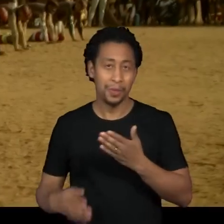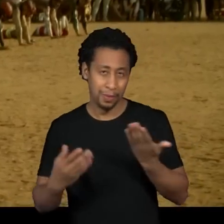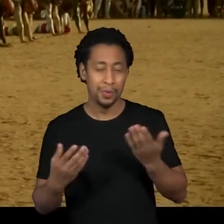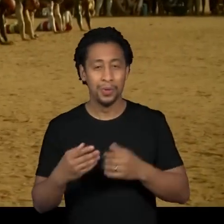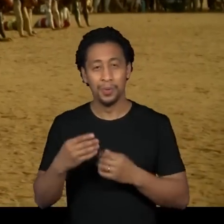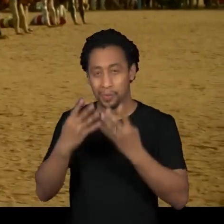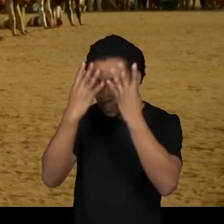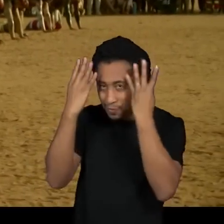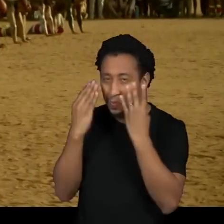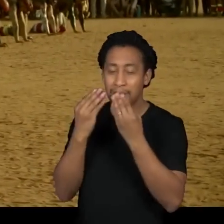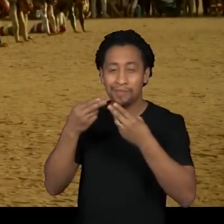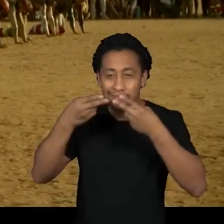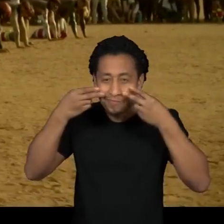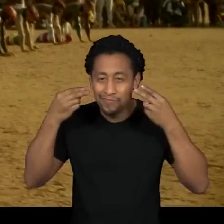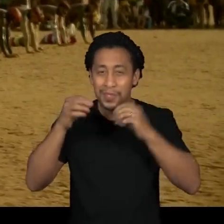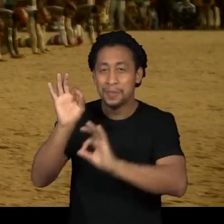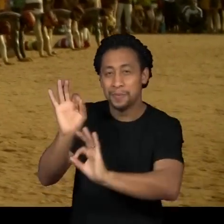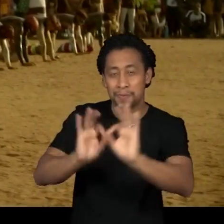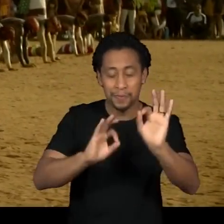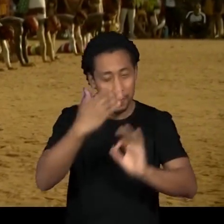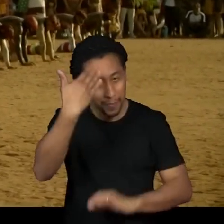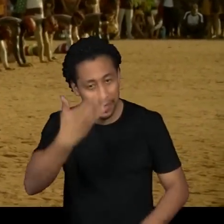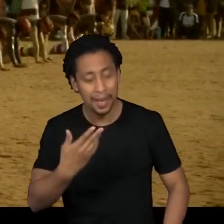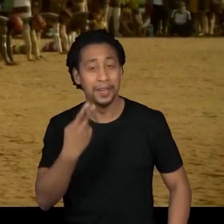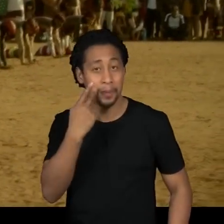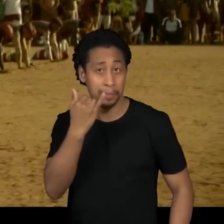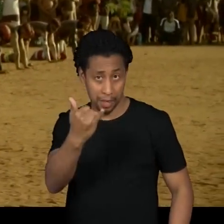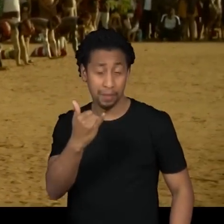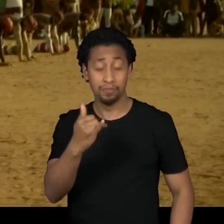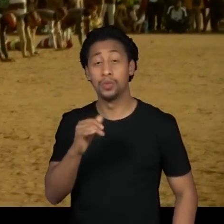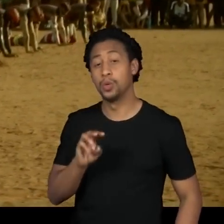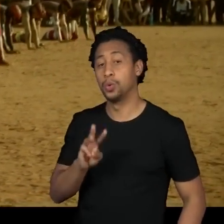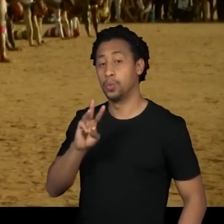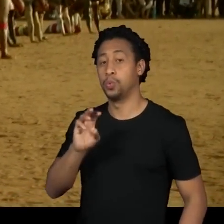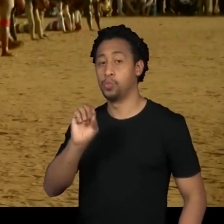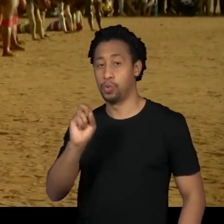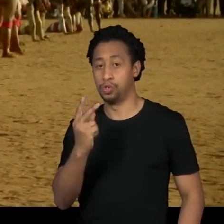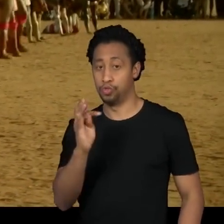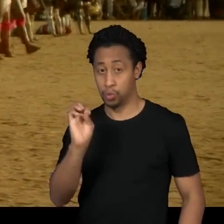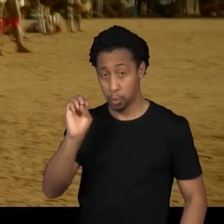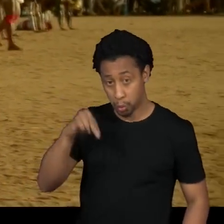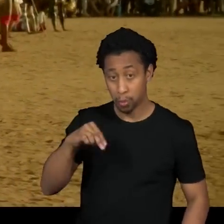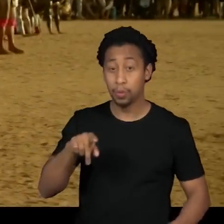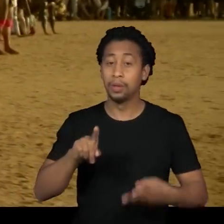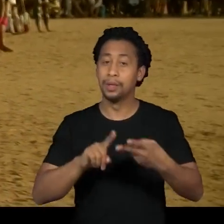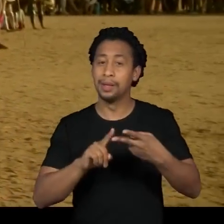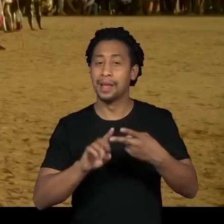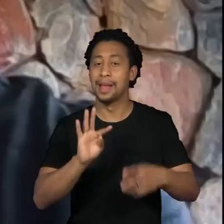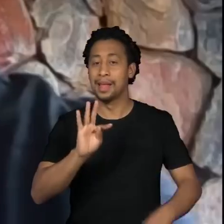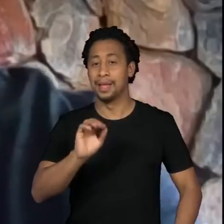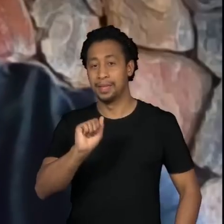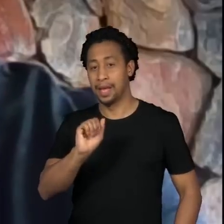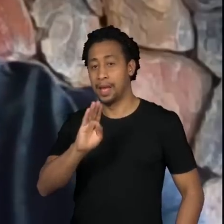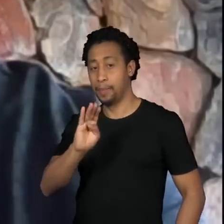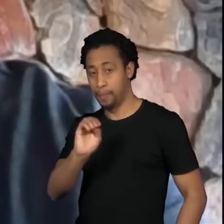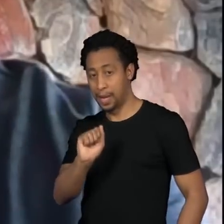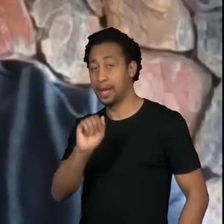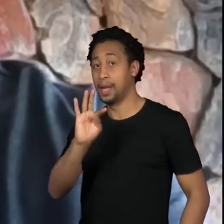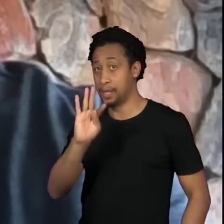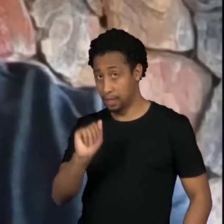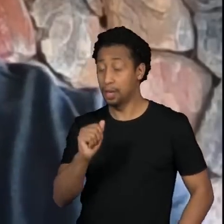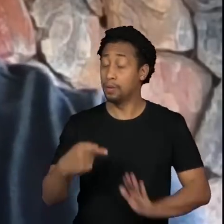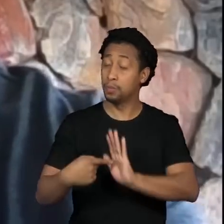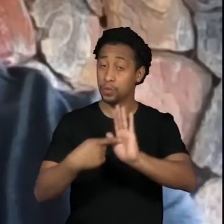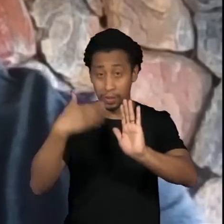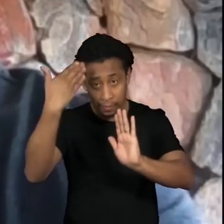aos pais, Washington e Tabata, com imagens do Guarupi, o filme O Último Encontro. O diretor de